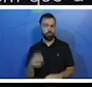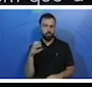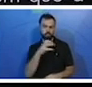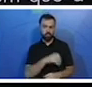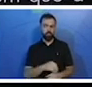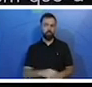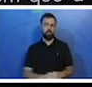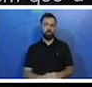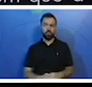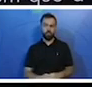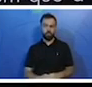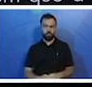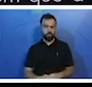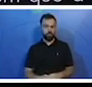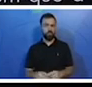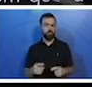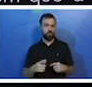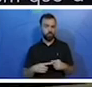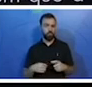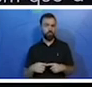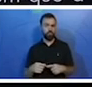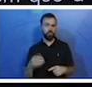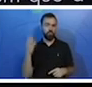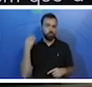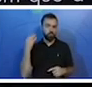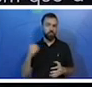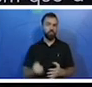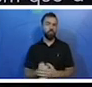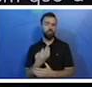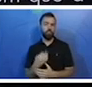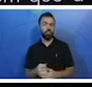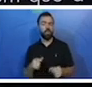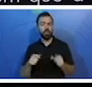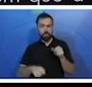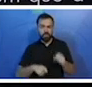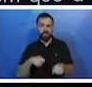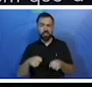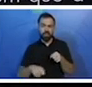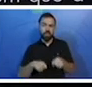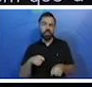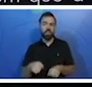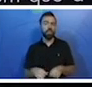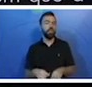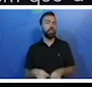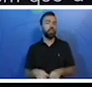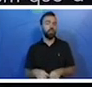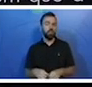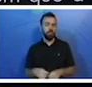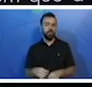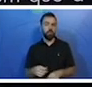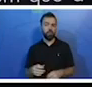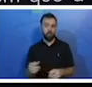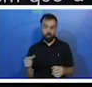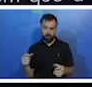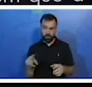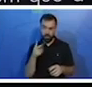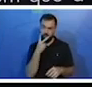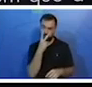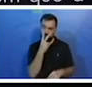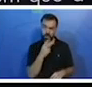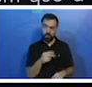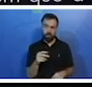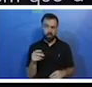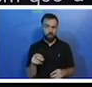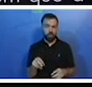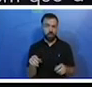como todos os objetos que foram inventados há muitos anos atrás, a bicicleta ela não era como são as bicicletas de hoje. Elas